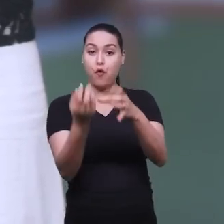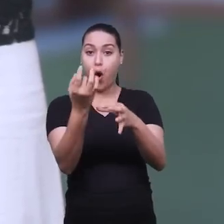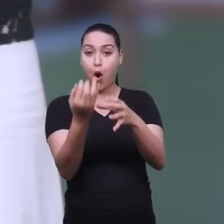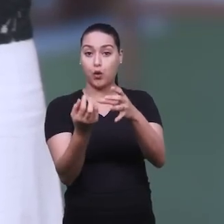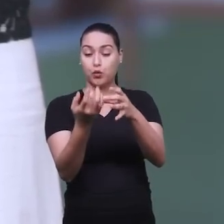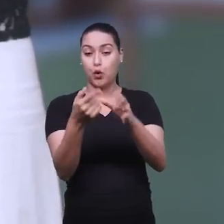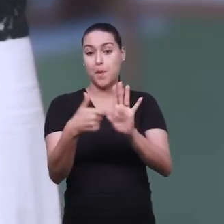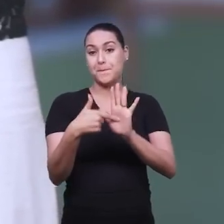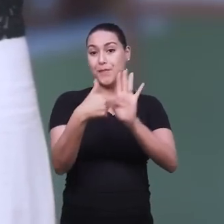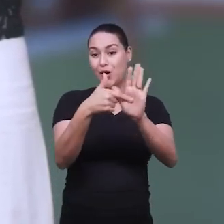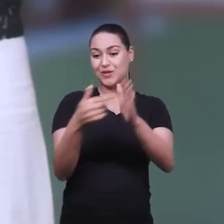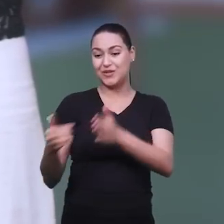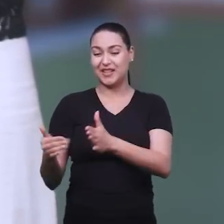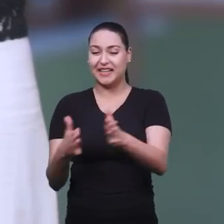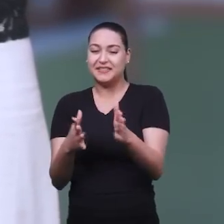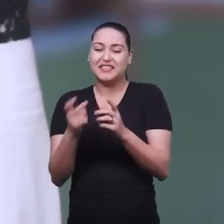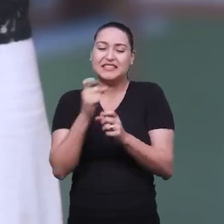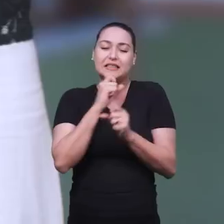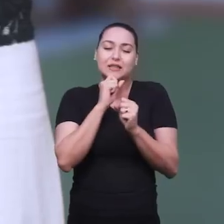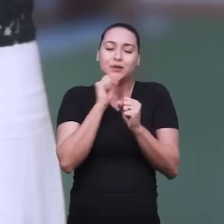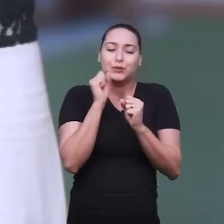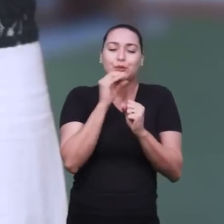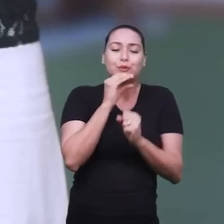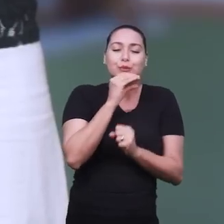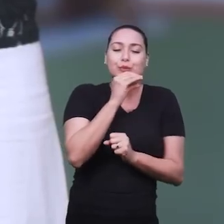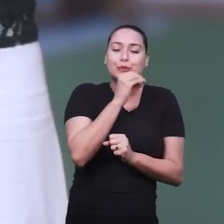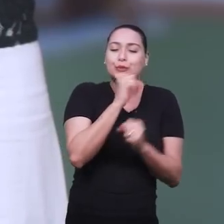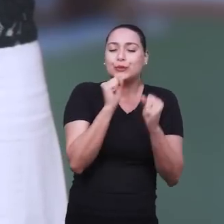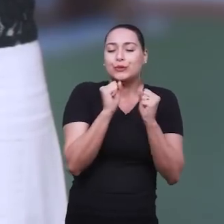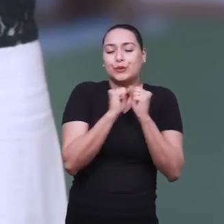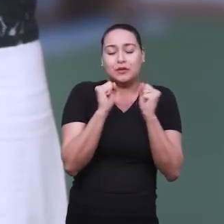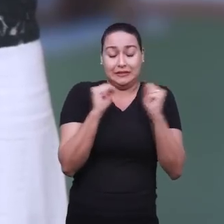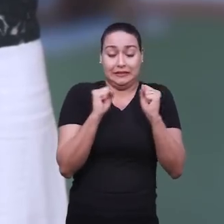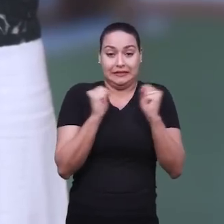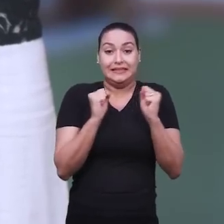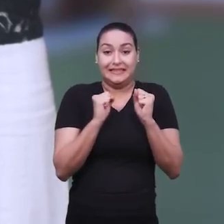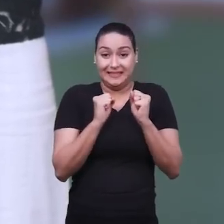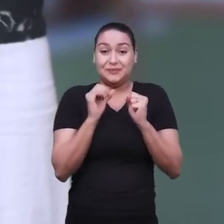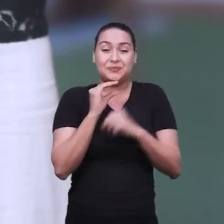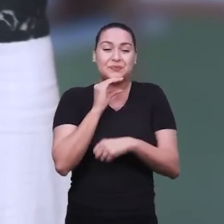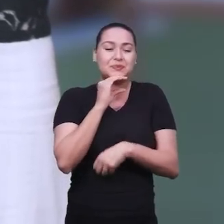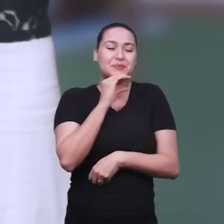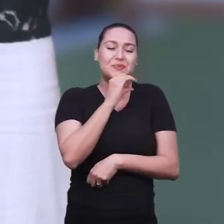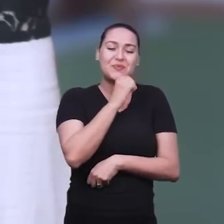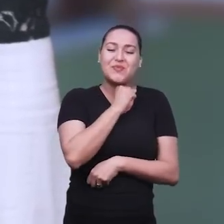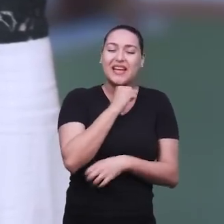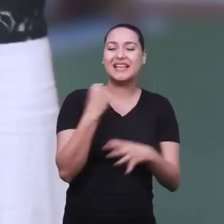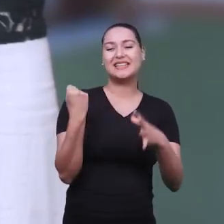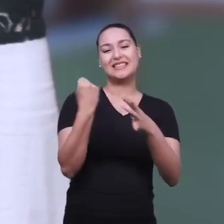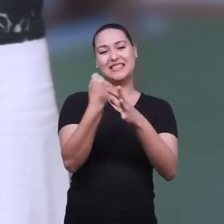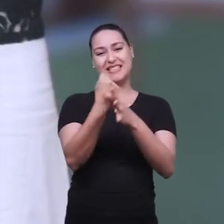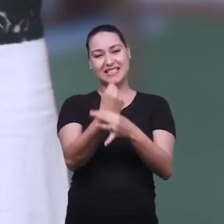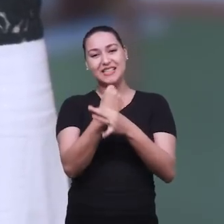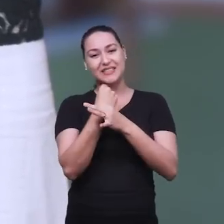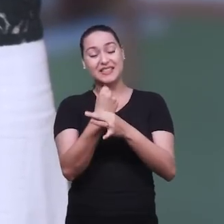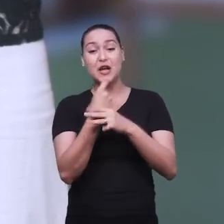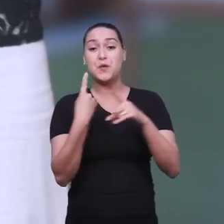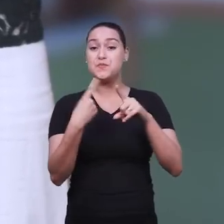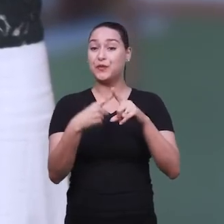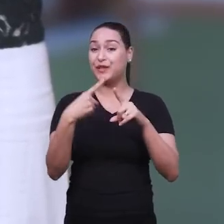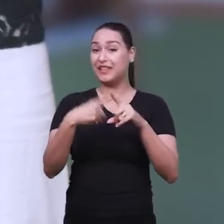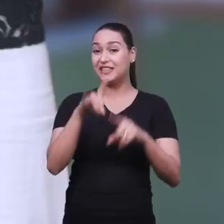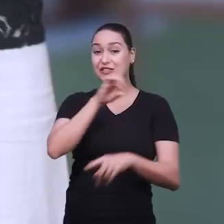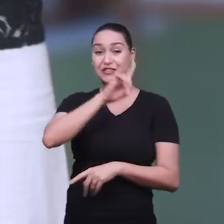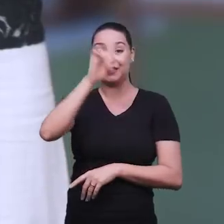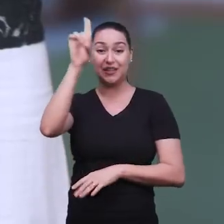iluminar o caminho, aquecia todos nas noites frias. E assim o povo caminhava com segurança, pois tinha